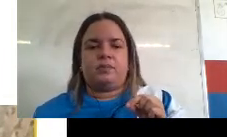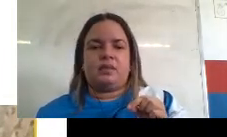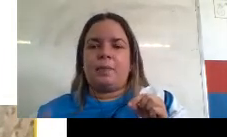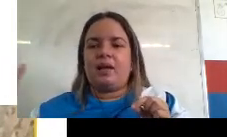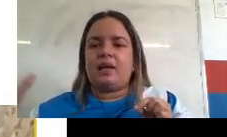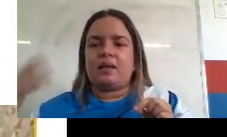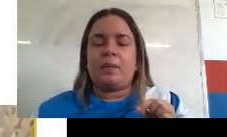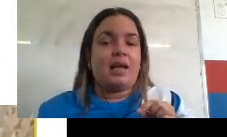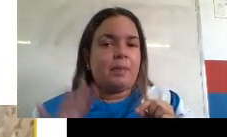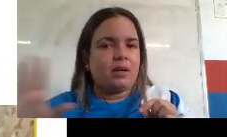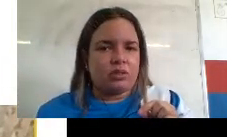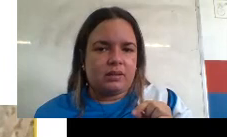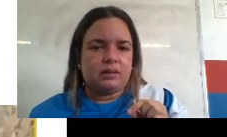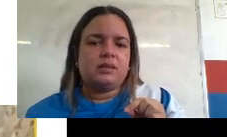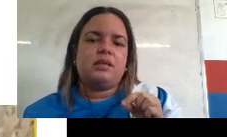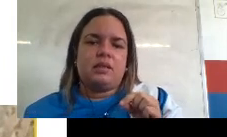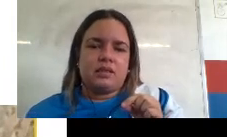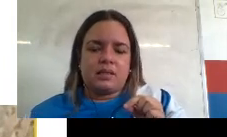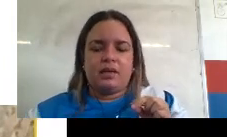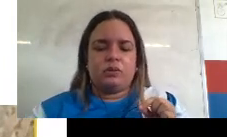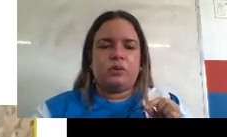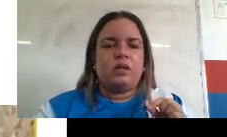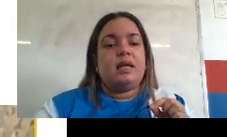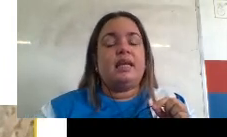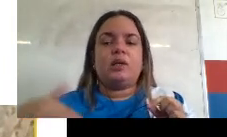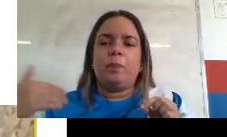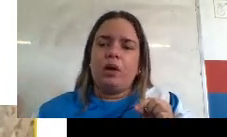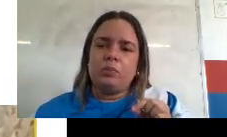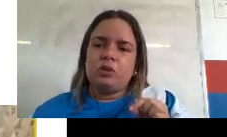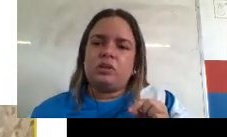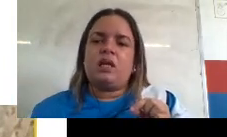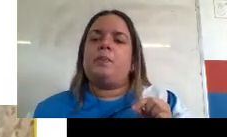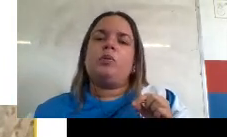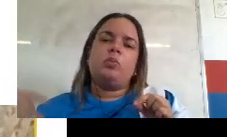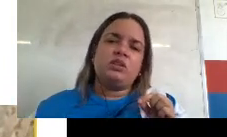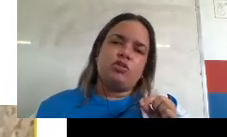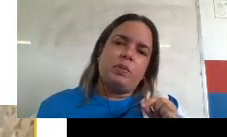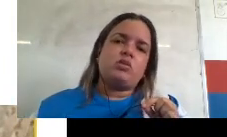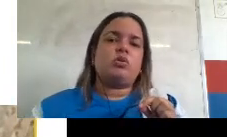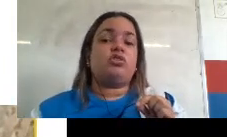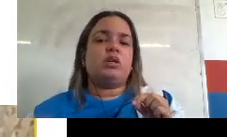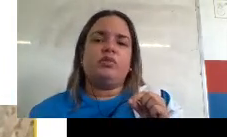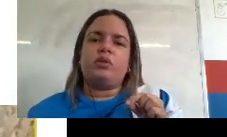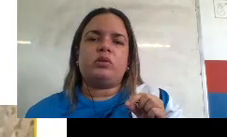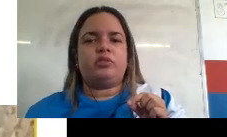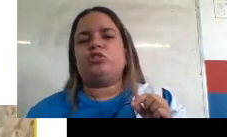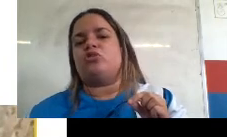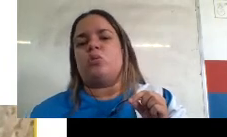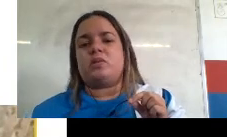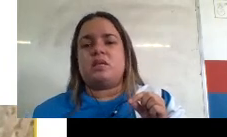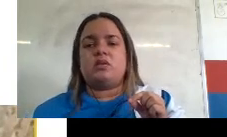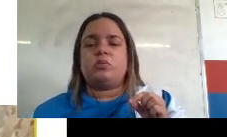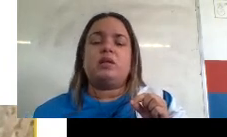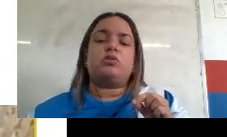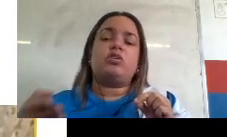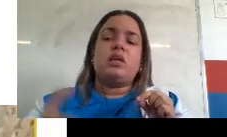trabalhar. Trabalhar, trabalhar e mais nada. Certo? Então, por muito tempo, muitas pessoas não foram vistas